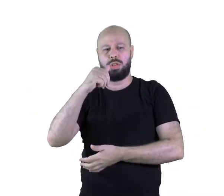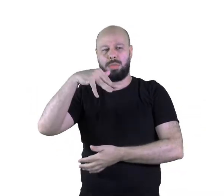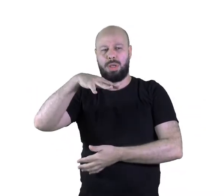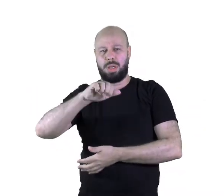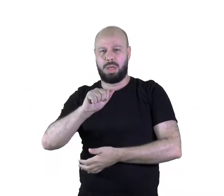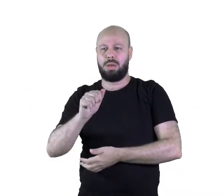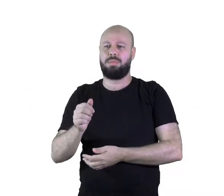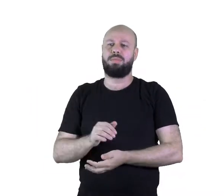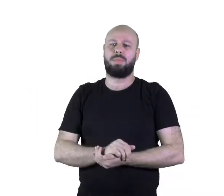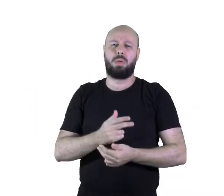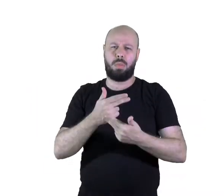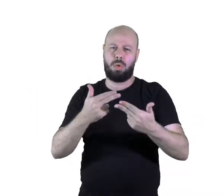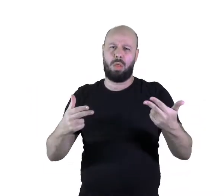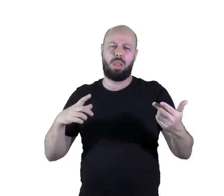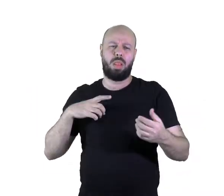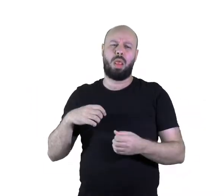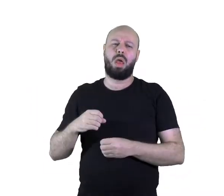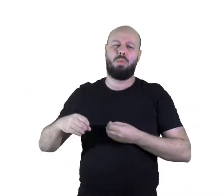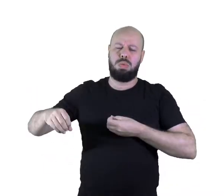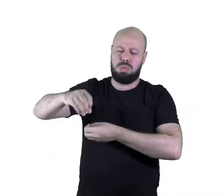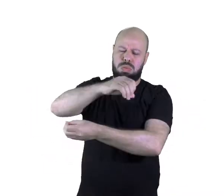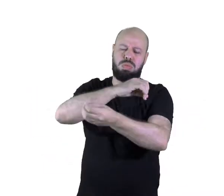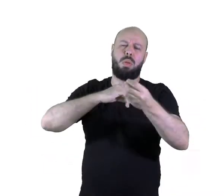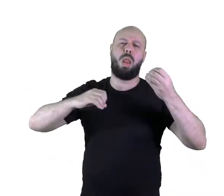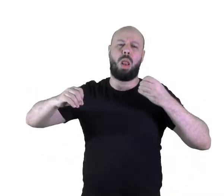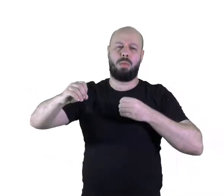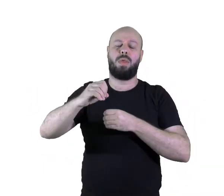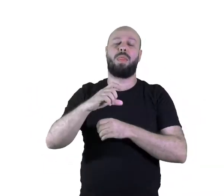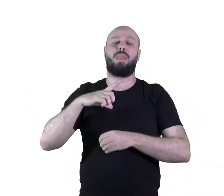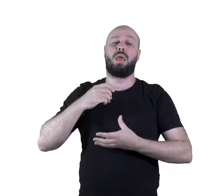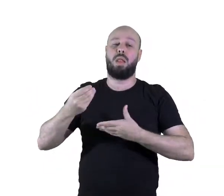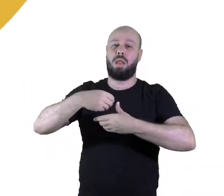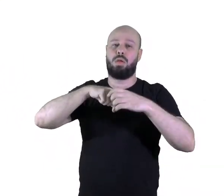astros que a gente vai ver também que existem no universo.